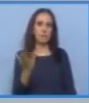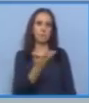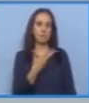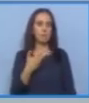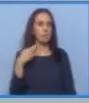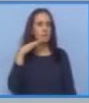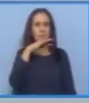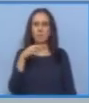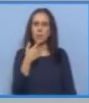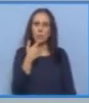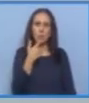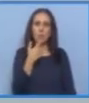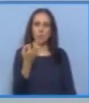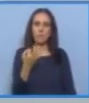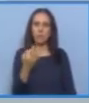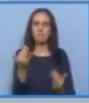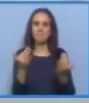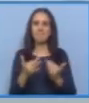muito familiar também ali.